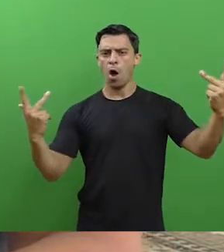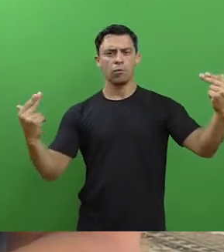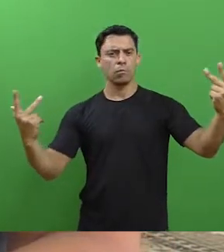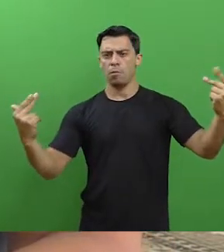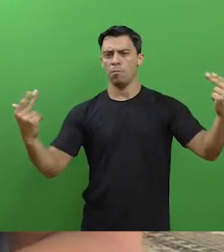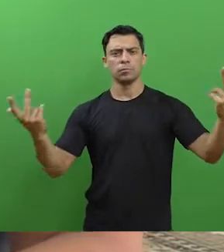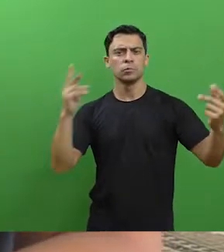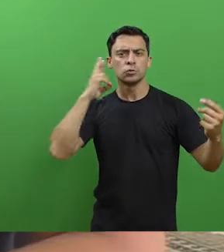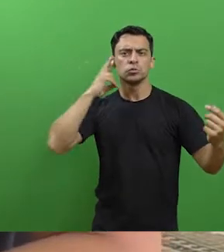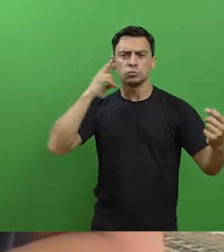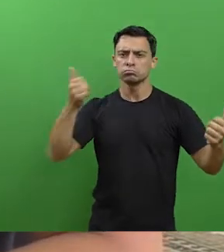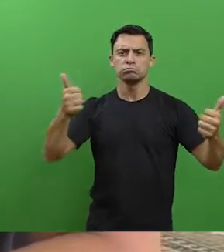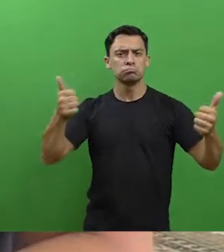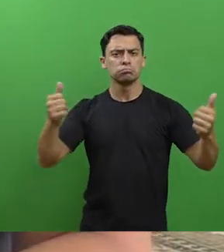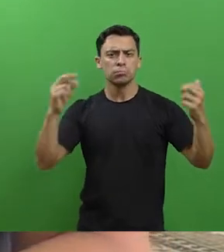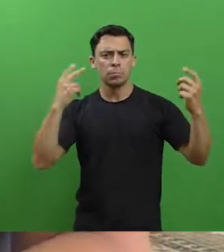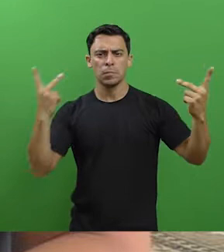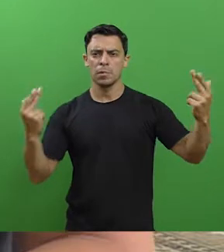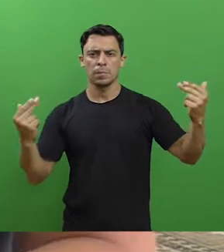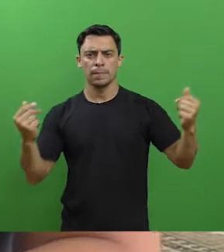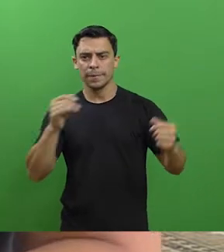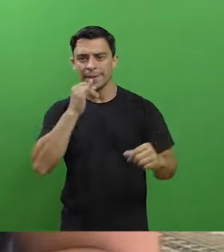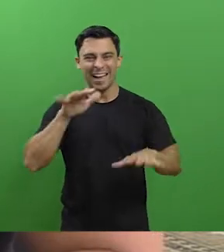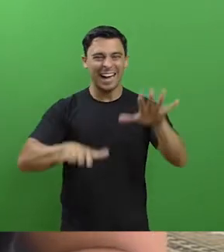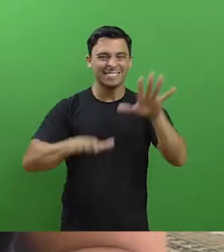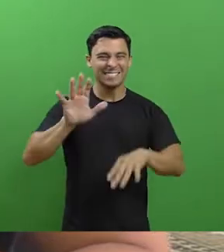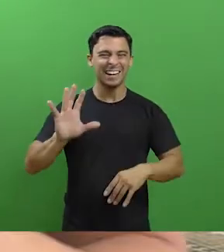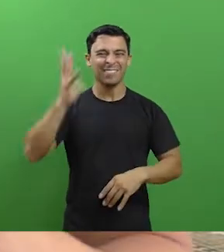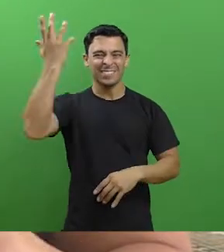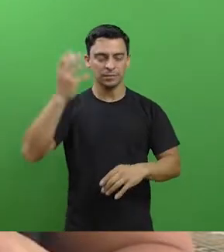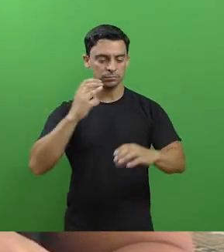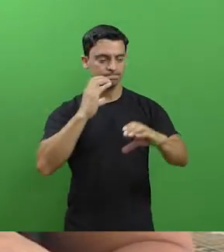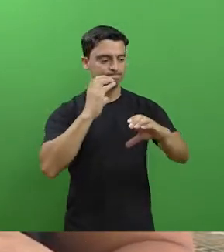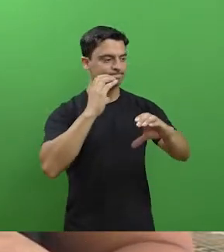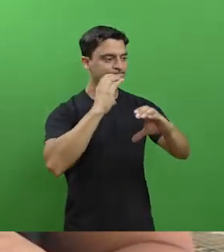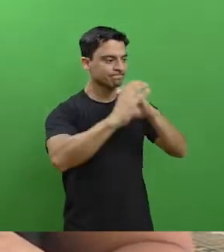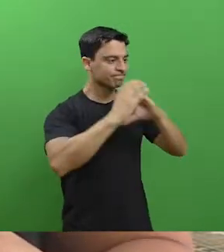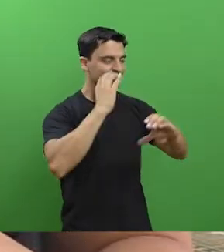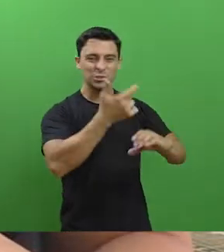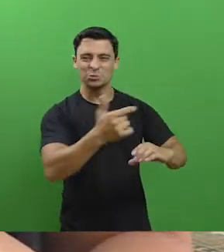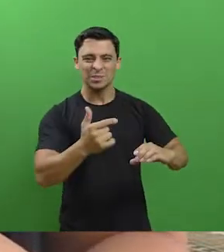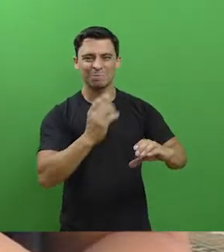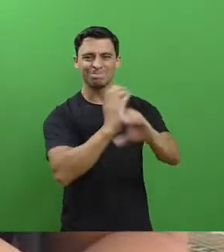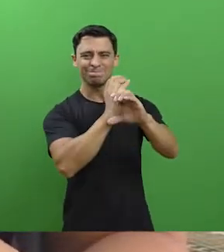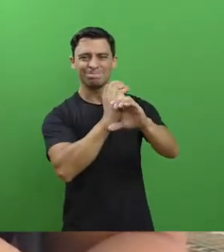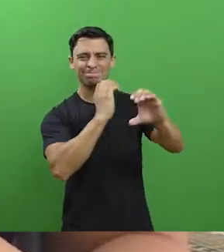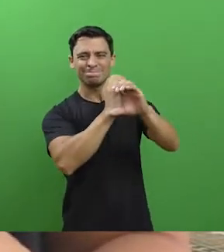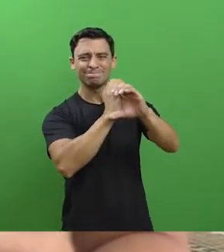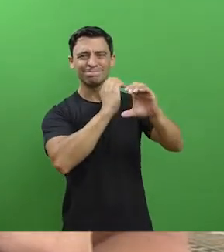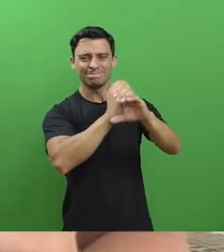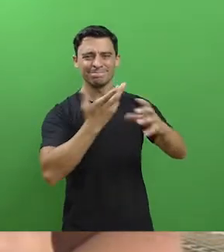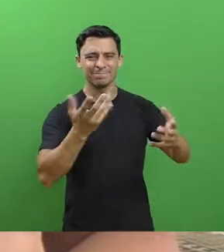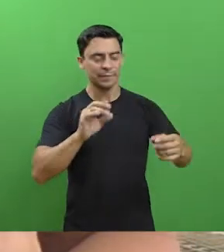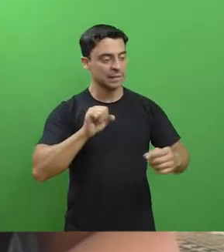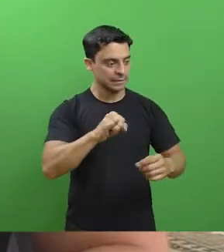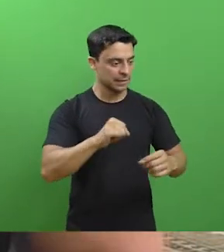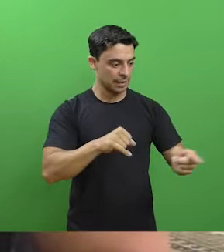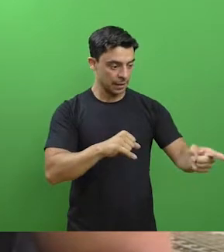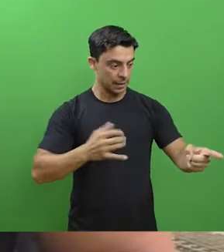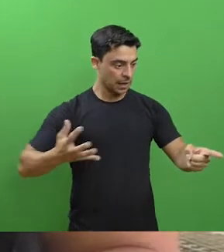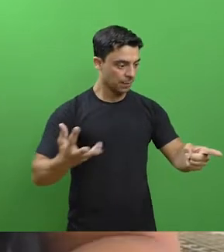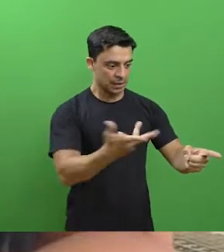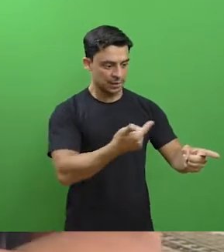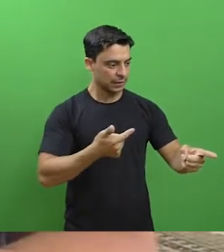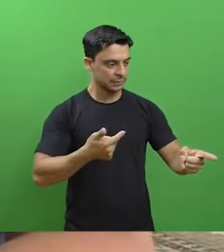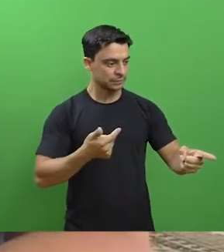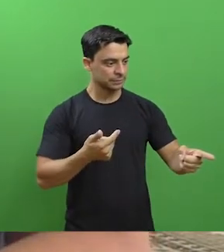talvez impede ele é isso, né? Falta de comunicação. Se não tiver um profissional bom que saiba a língua de sinais, vai ter dificuldade no